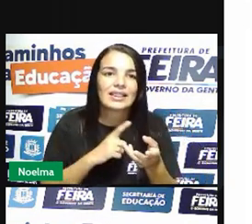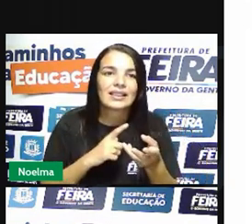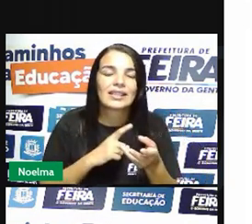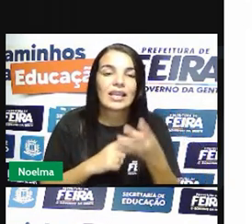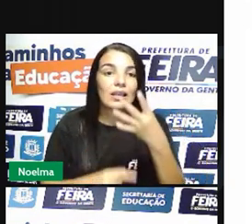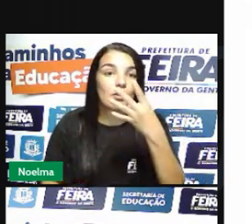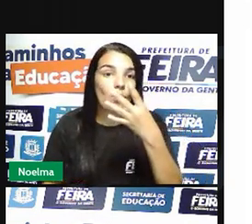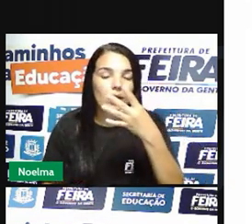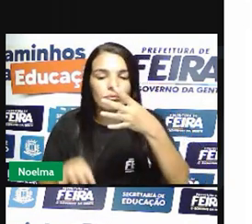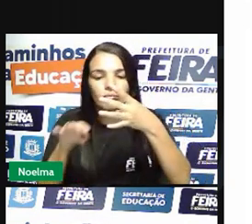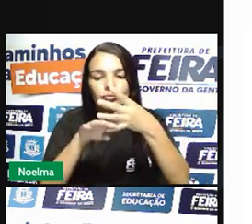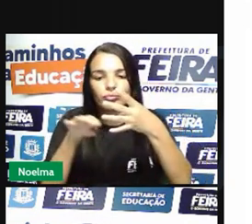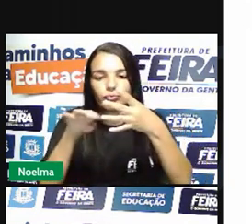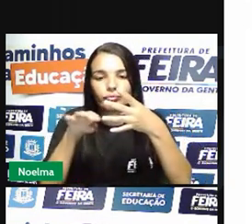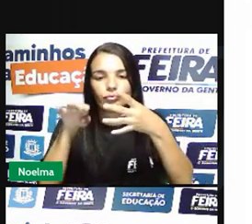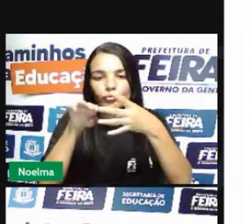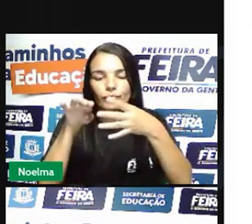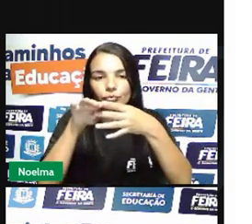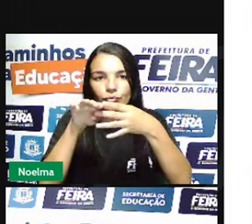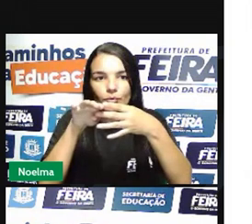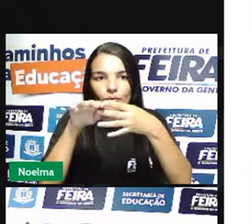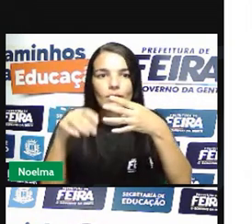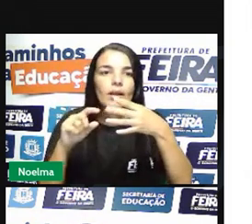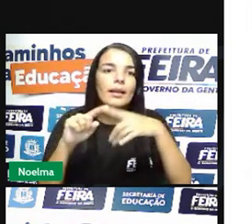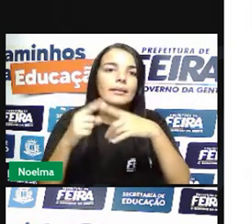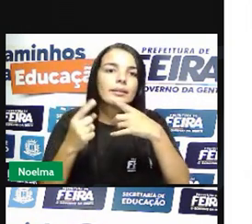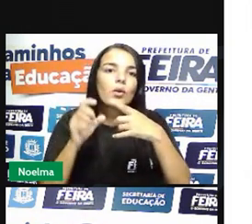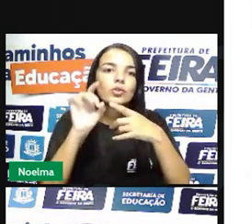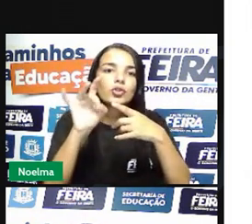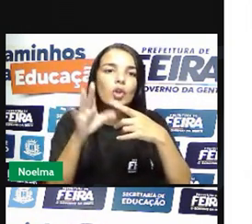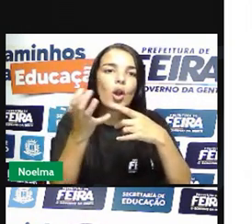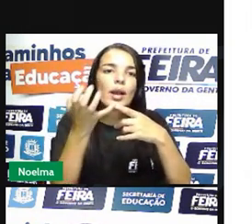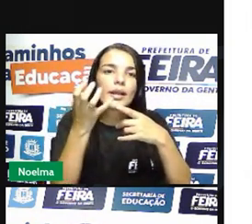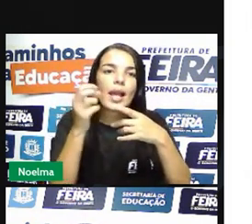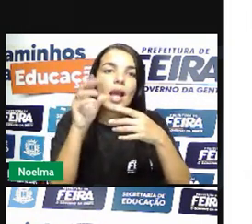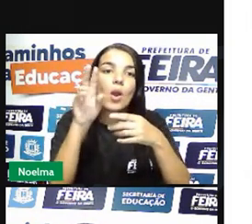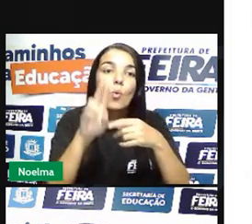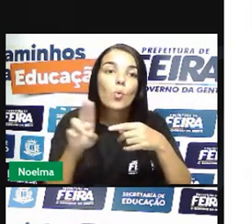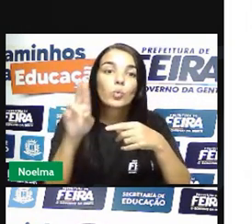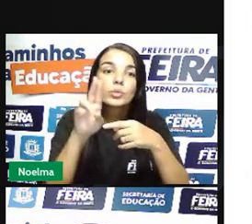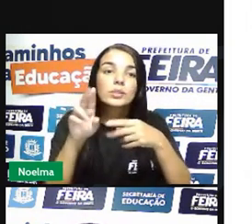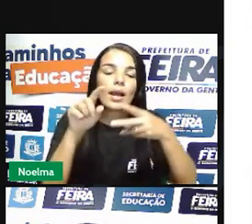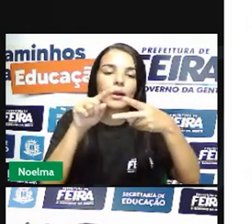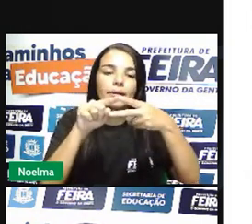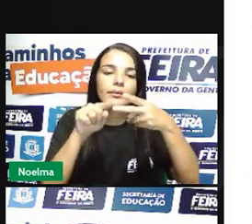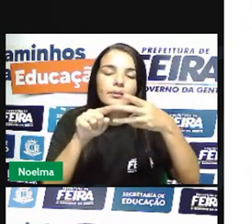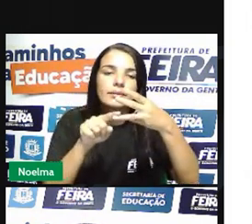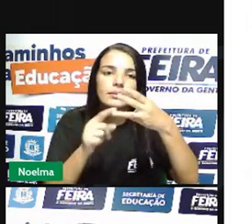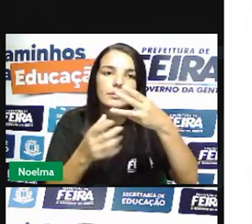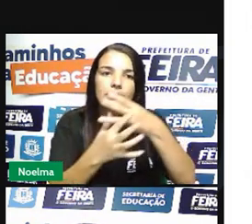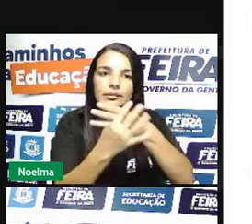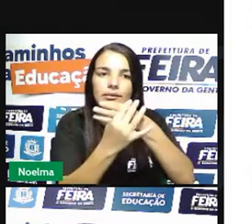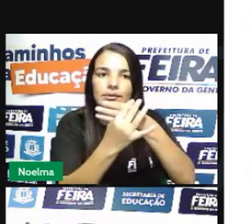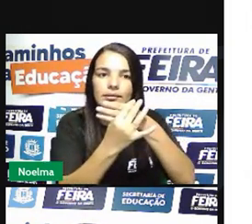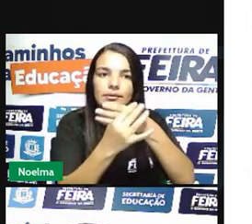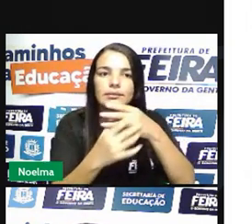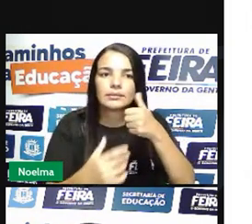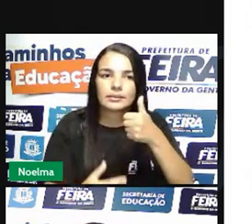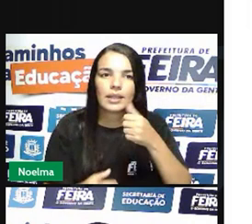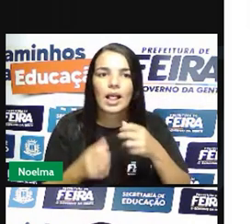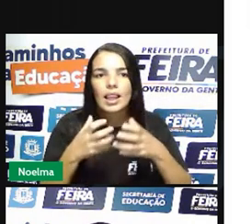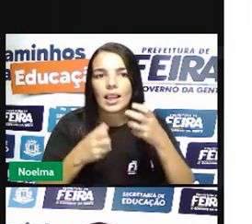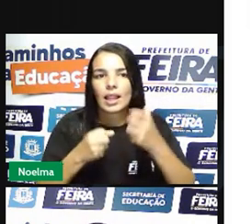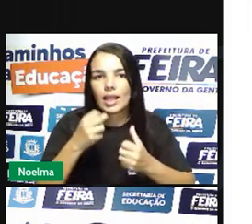e ali foi dividido ela cheia em quatro para três delas a gente vai colocar aí o leite um